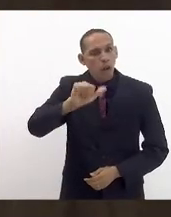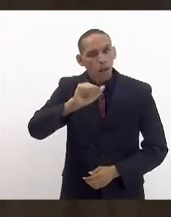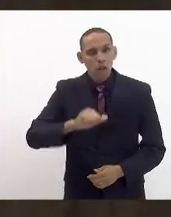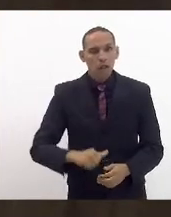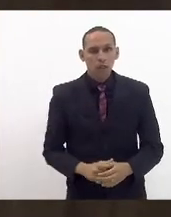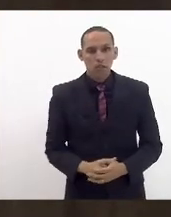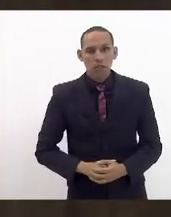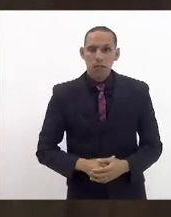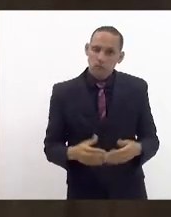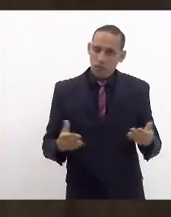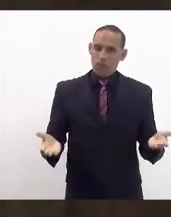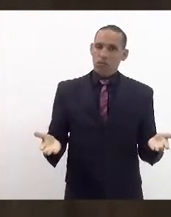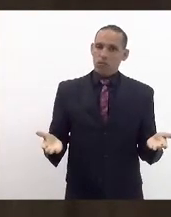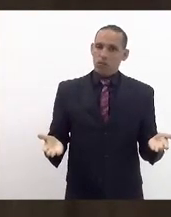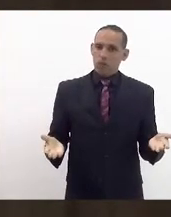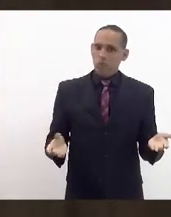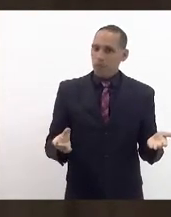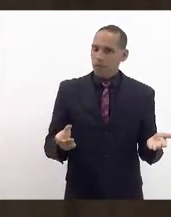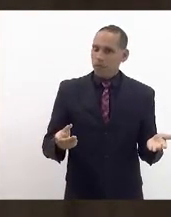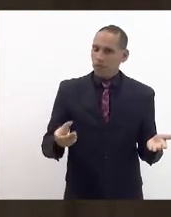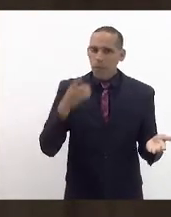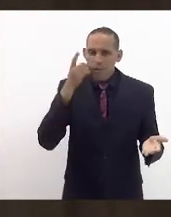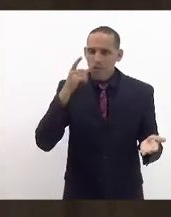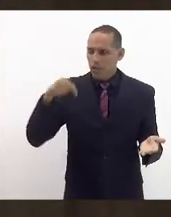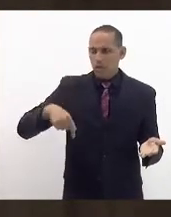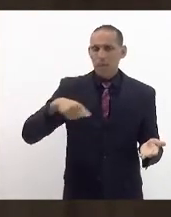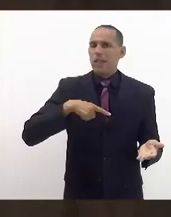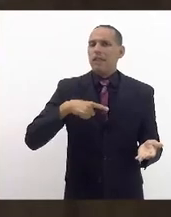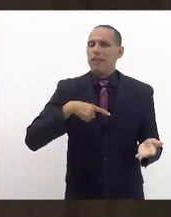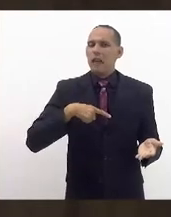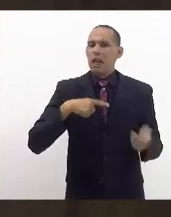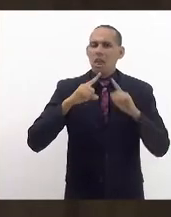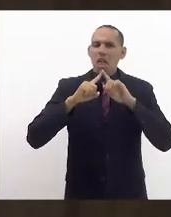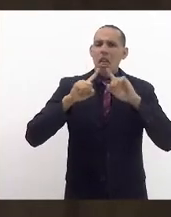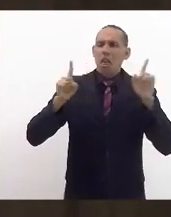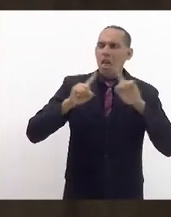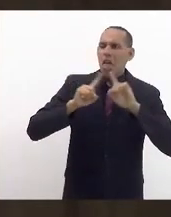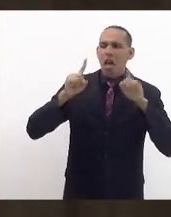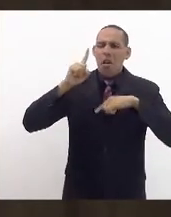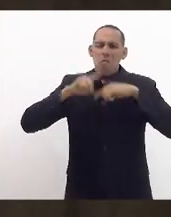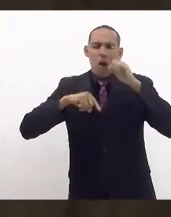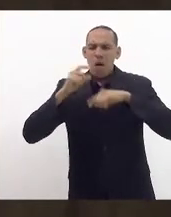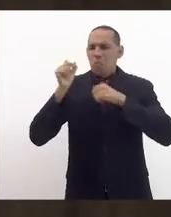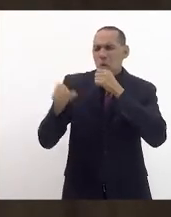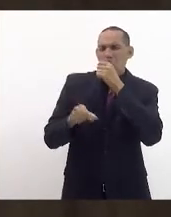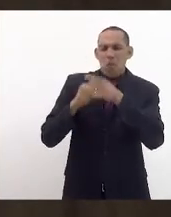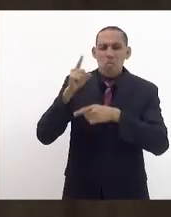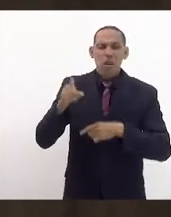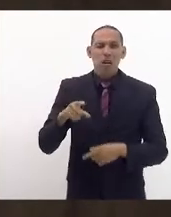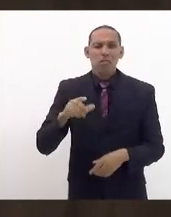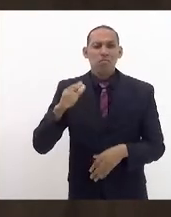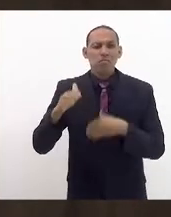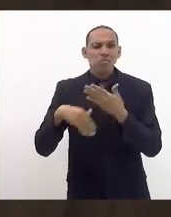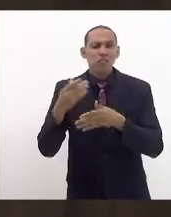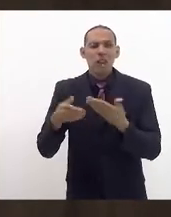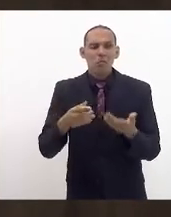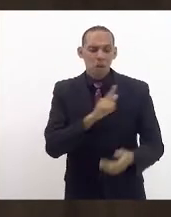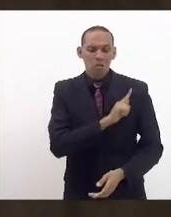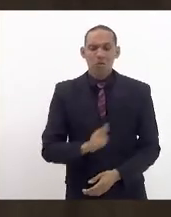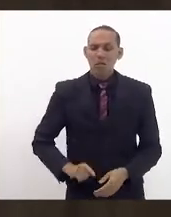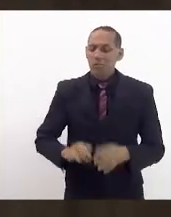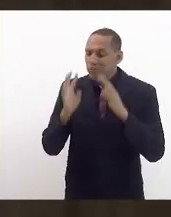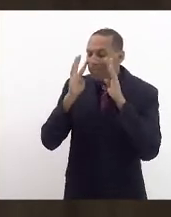nunca fomos atendidas. Então, tem deputados aqui realmente que xinga, que fala, e no outro dia está sendo atendido pelo